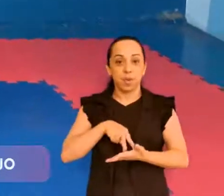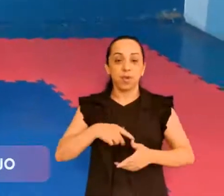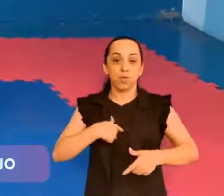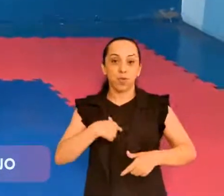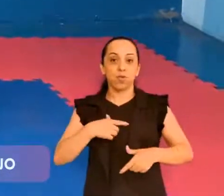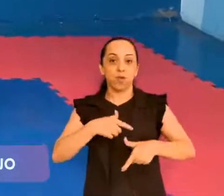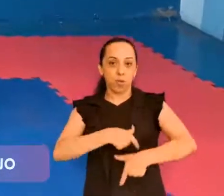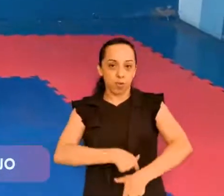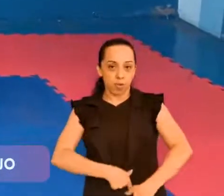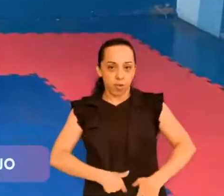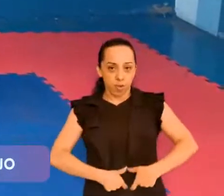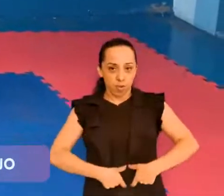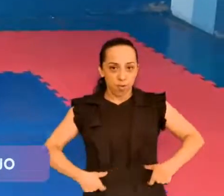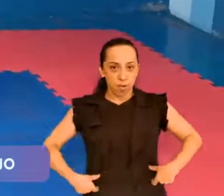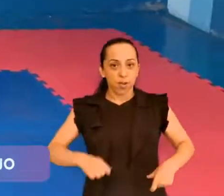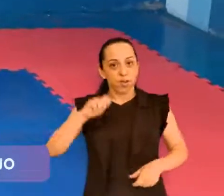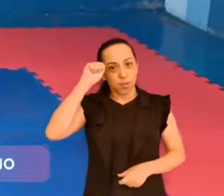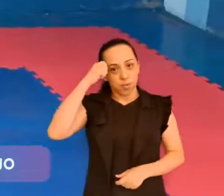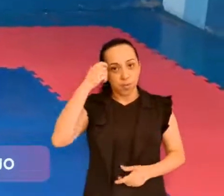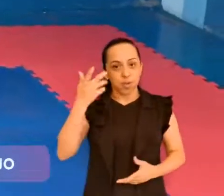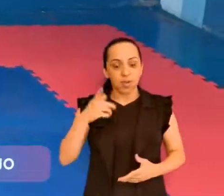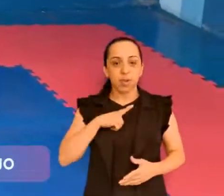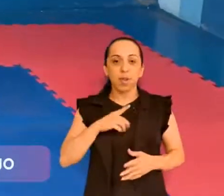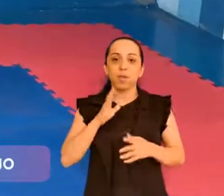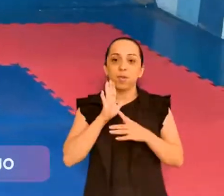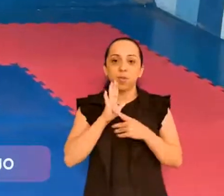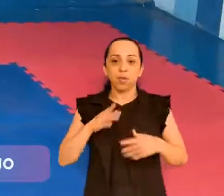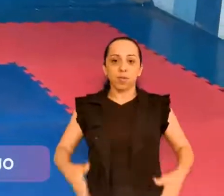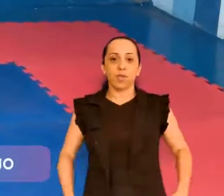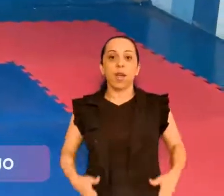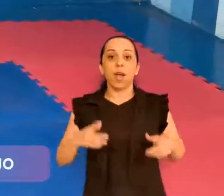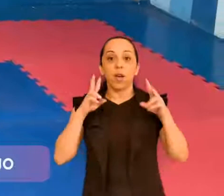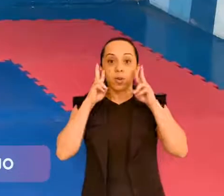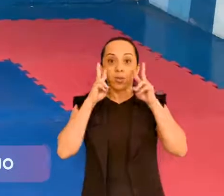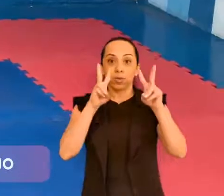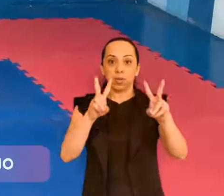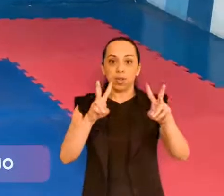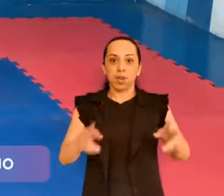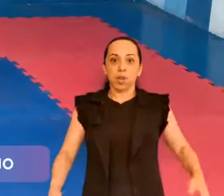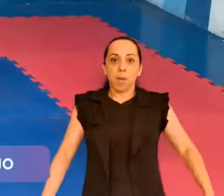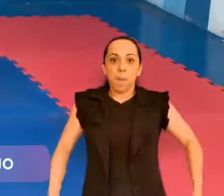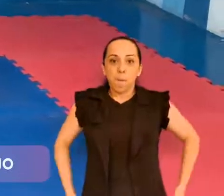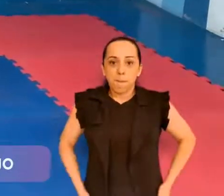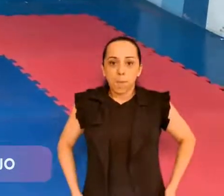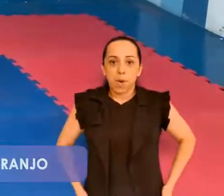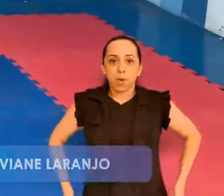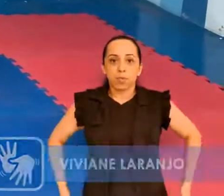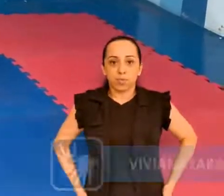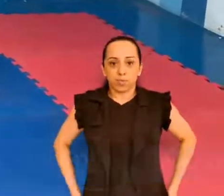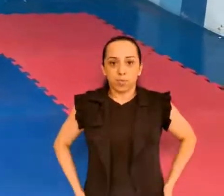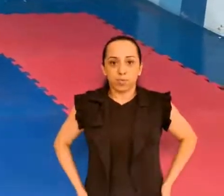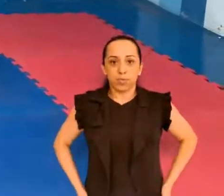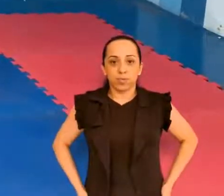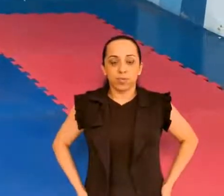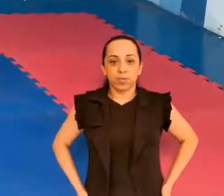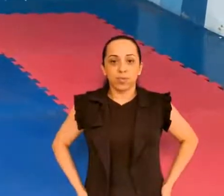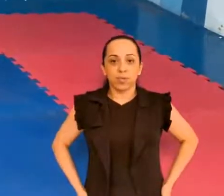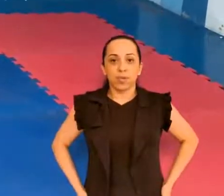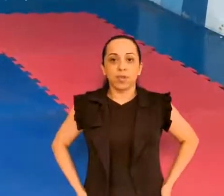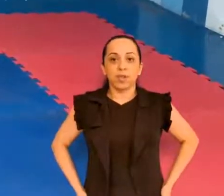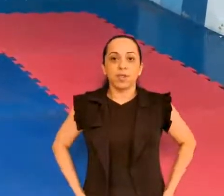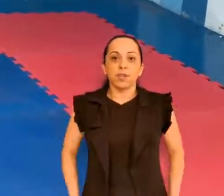Vamos ficar com o corpo estendido, olhando para a frente, apoiar as mãos na lateral das coxas